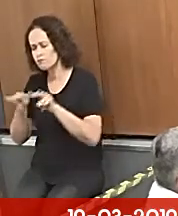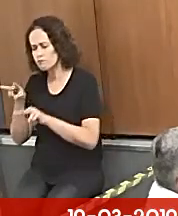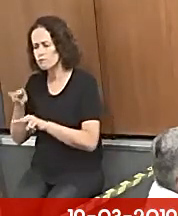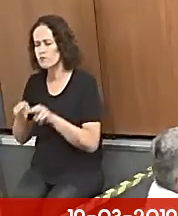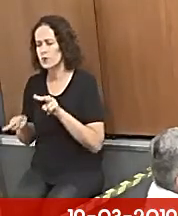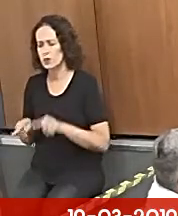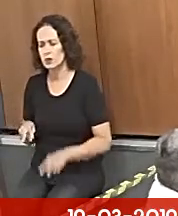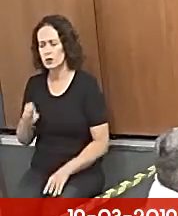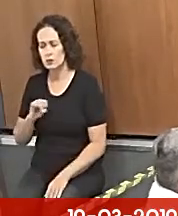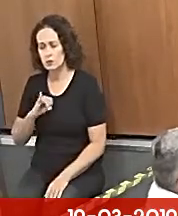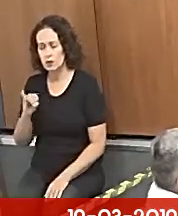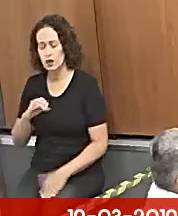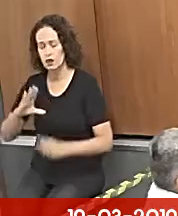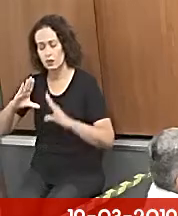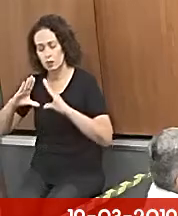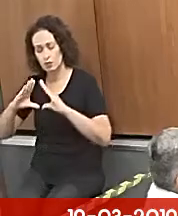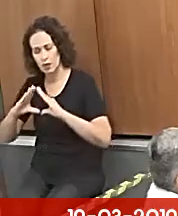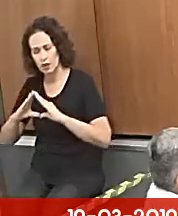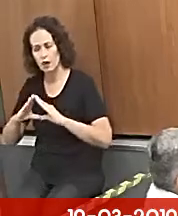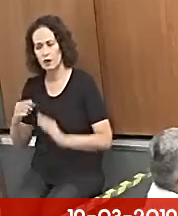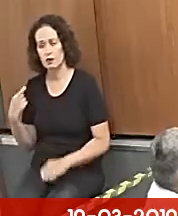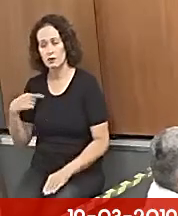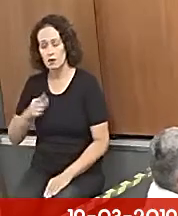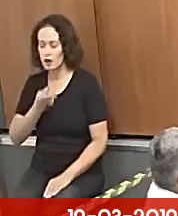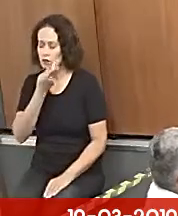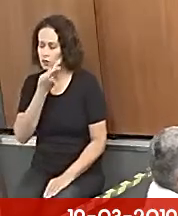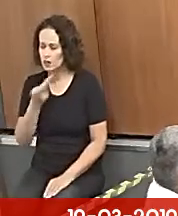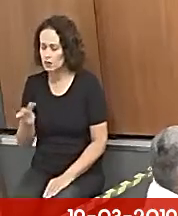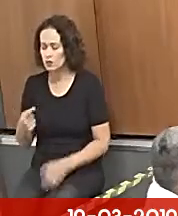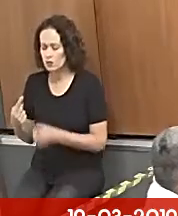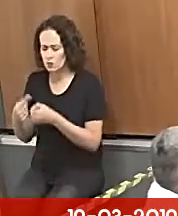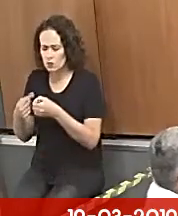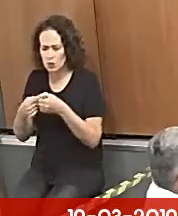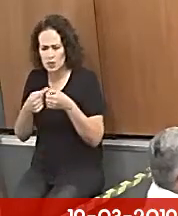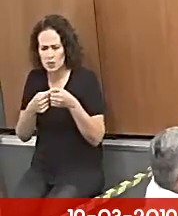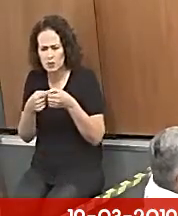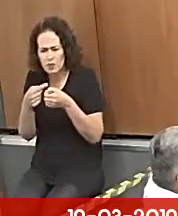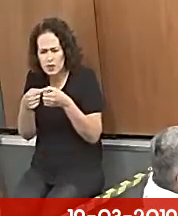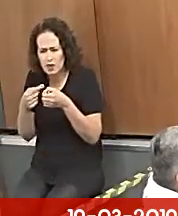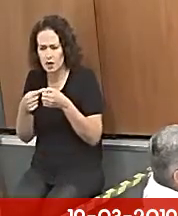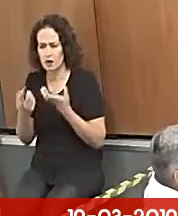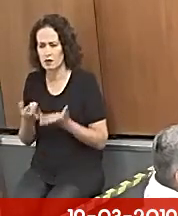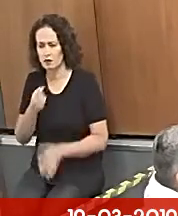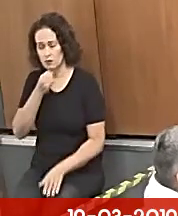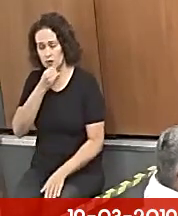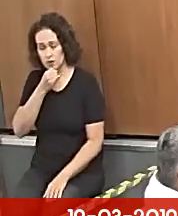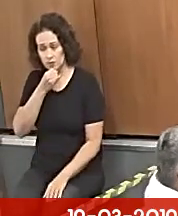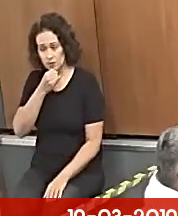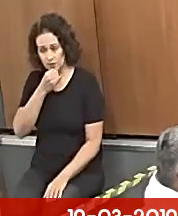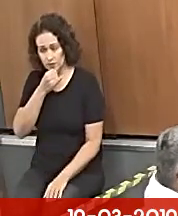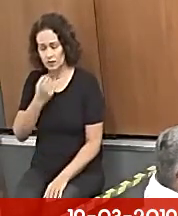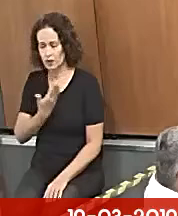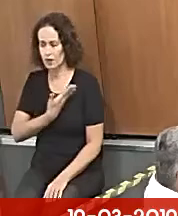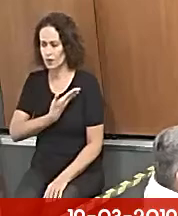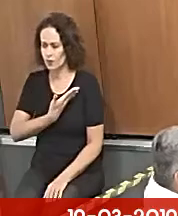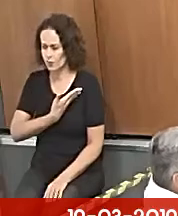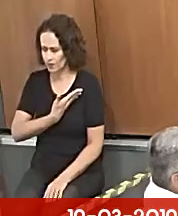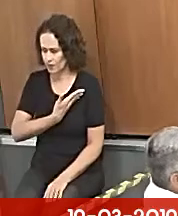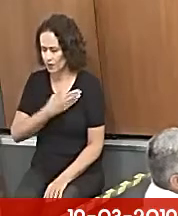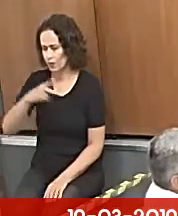organismo que vai nos município pequeno o bom exemplo o deputado tem um amigo lá e pavão zarpavam